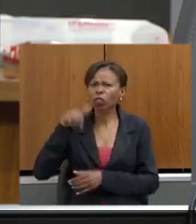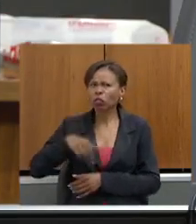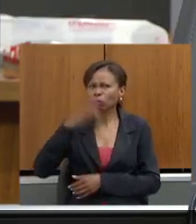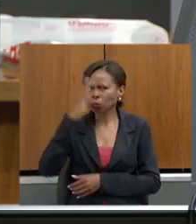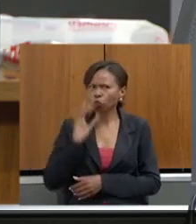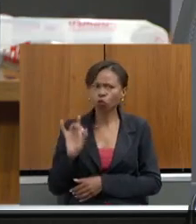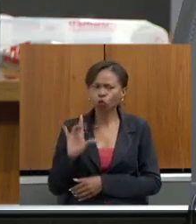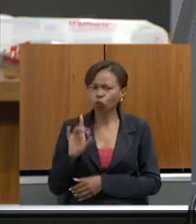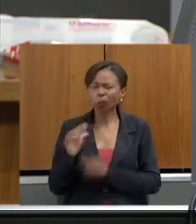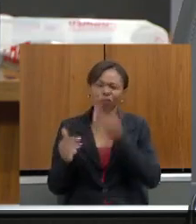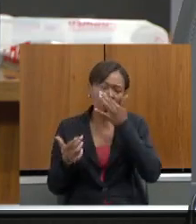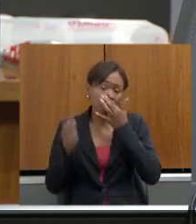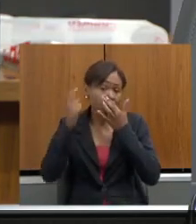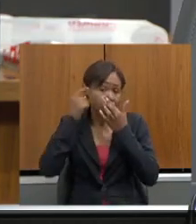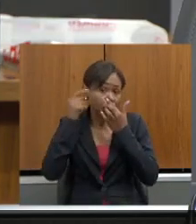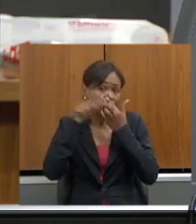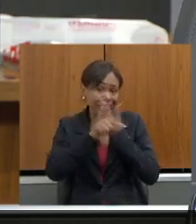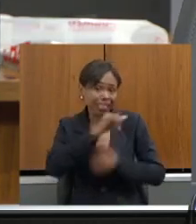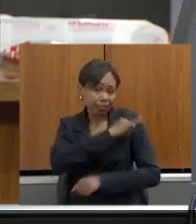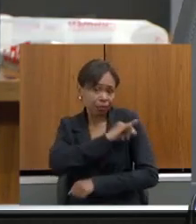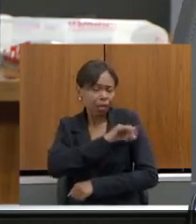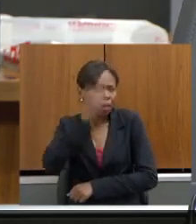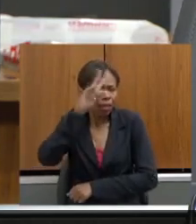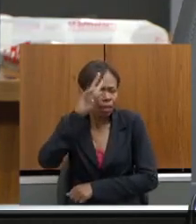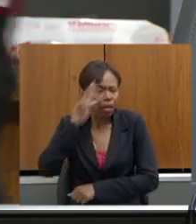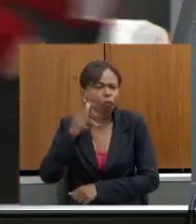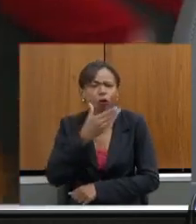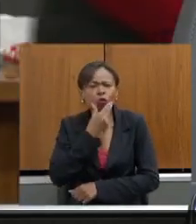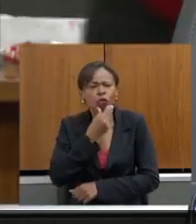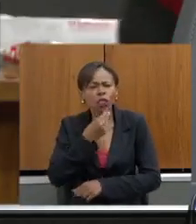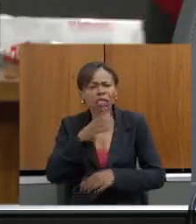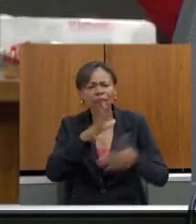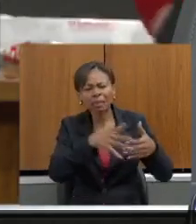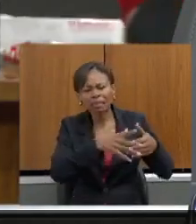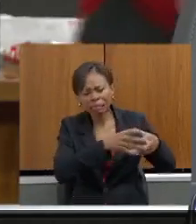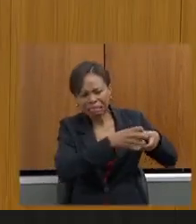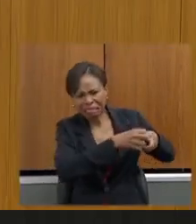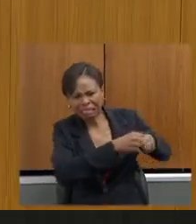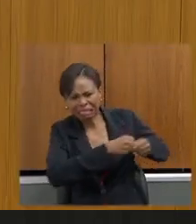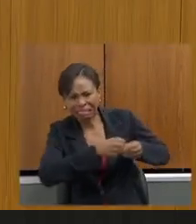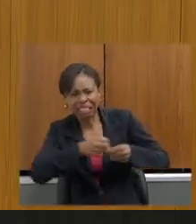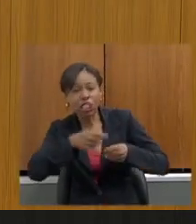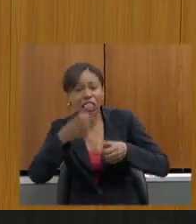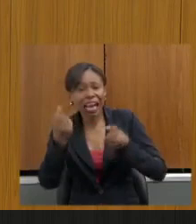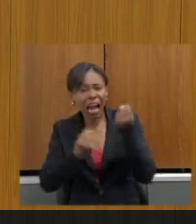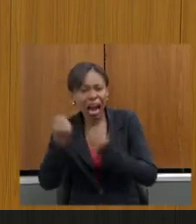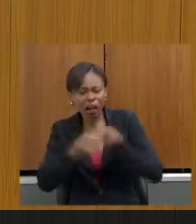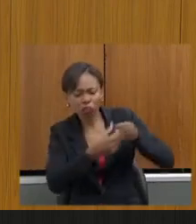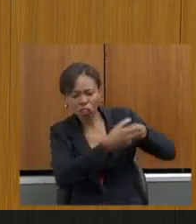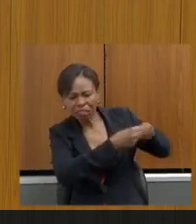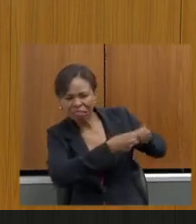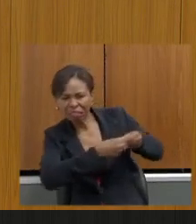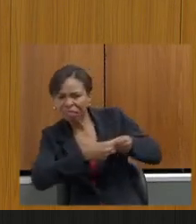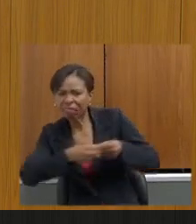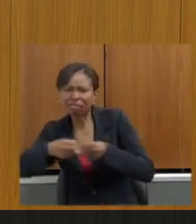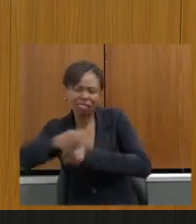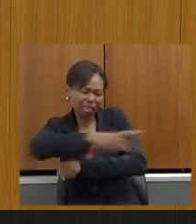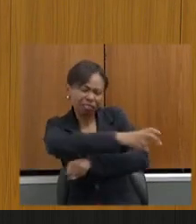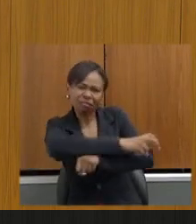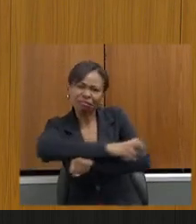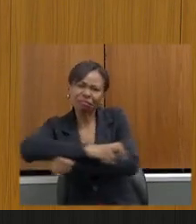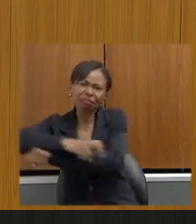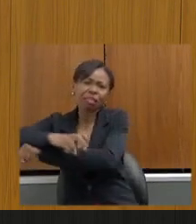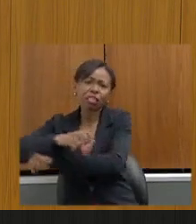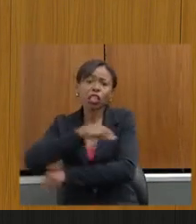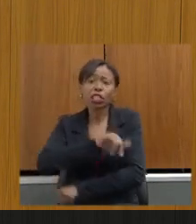imagine senhor carioca lembra aquele menininho foi arrastado é vários quilômetros de carro e garoto João Hélio não Hélio